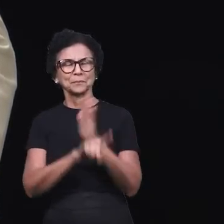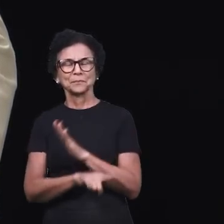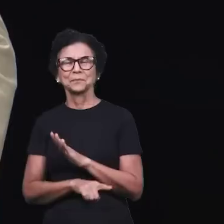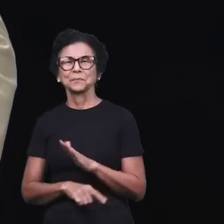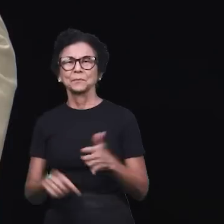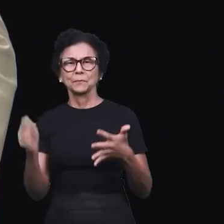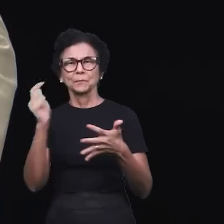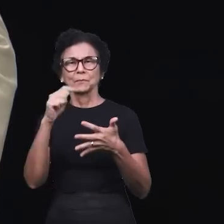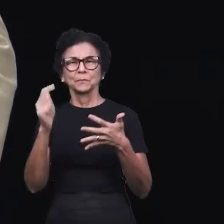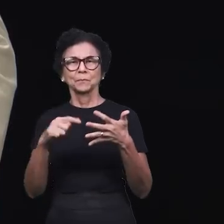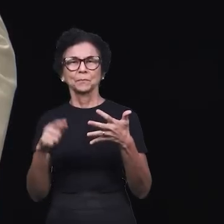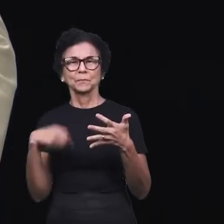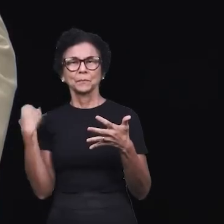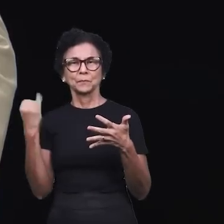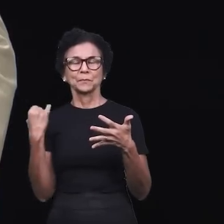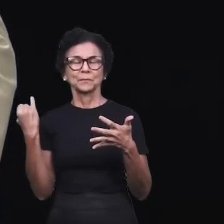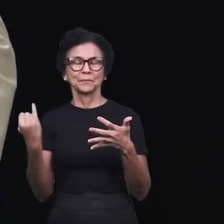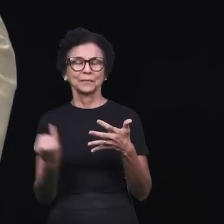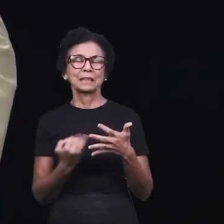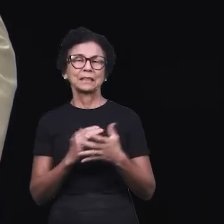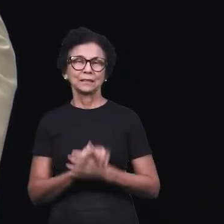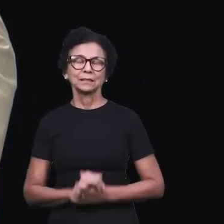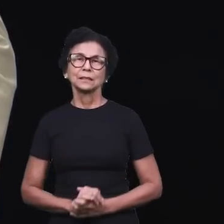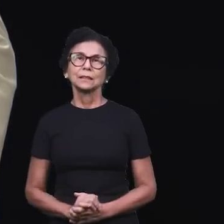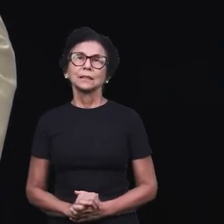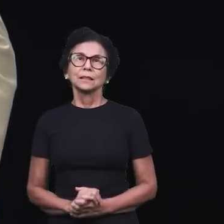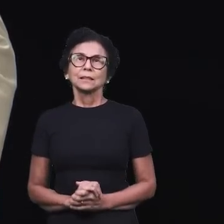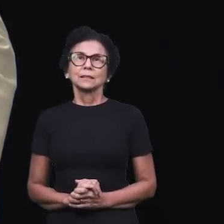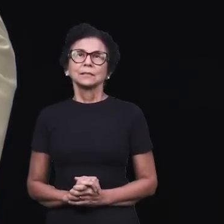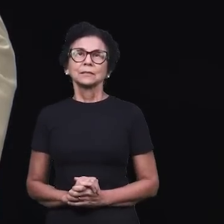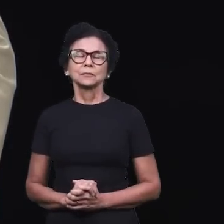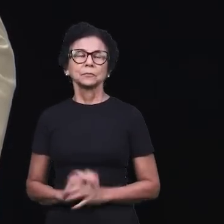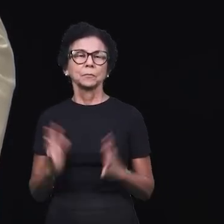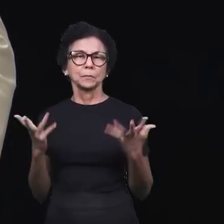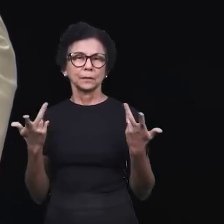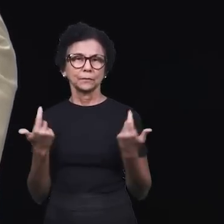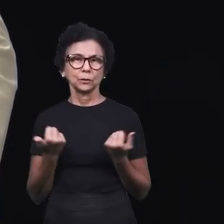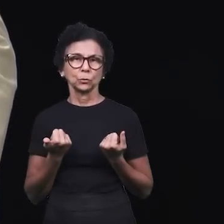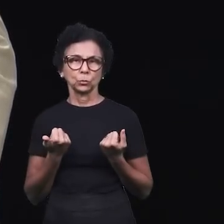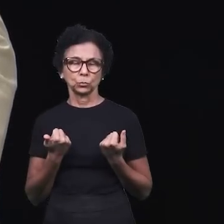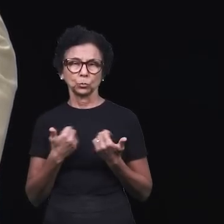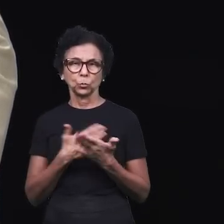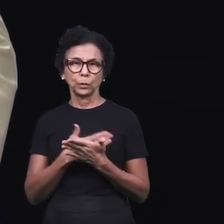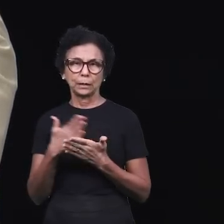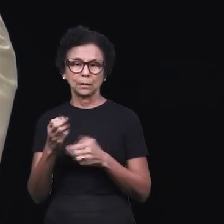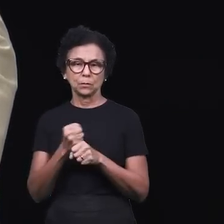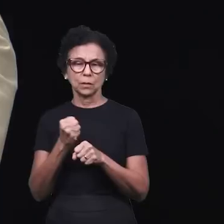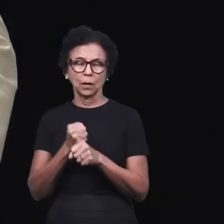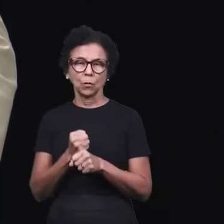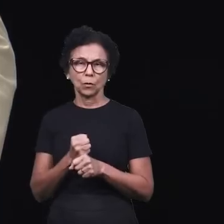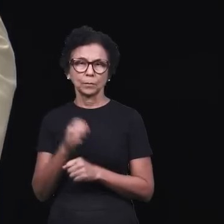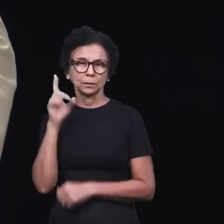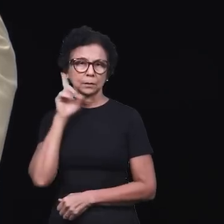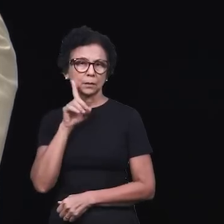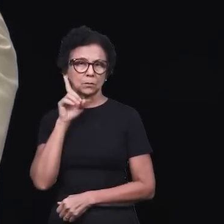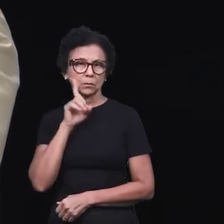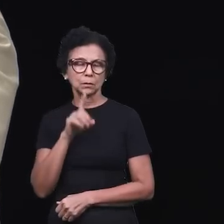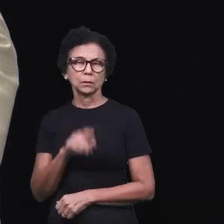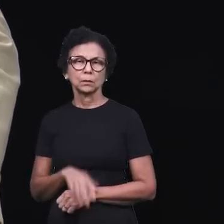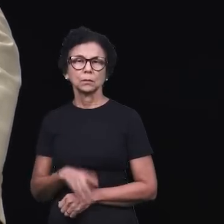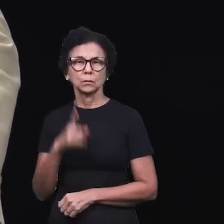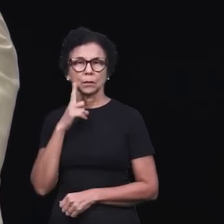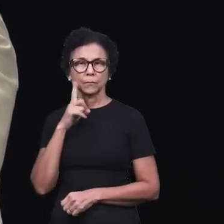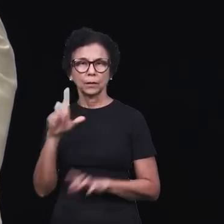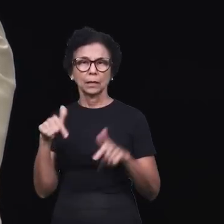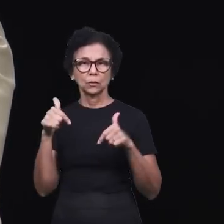importantes. O início aqui foi maravilhoso. Nós vemos que é o agir de Deus, a operação de Deus